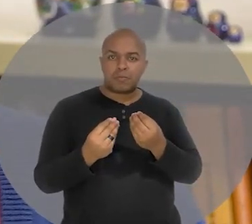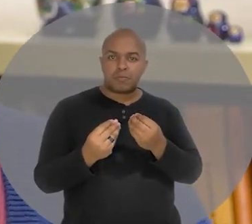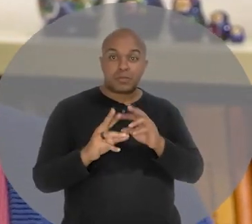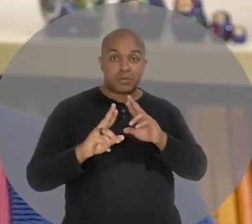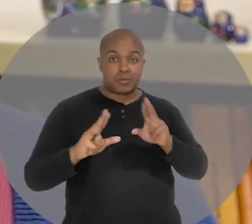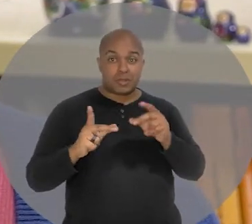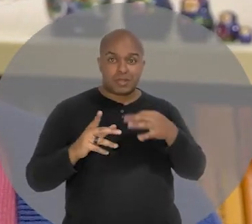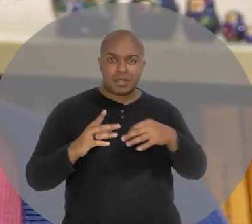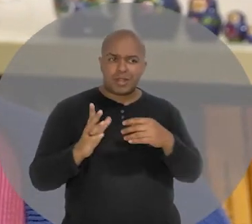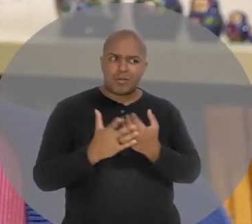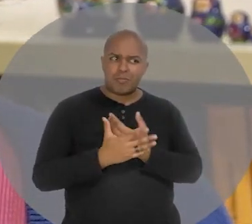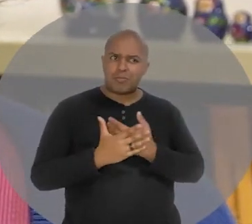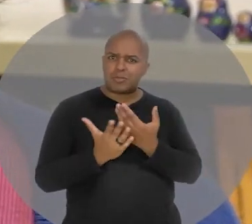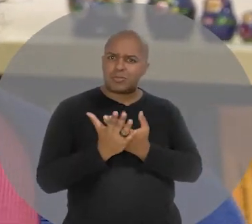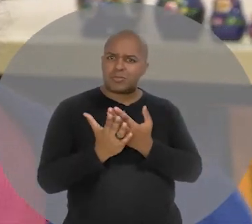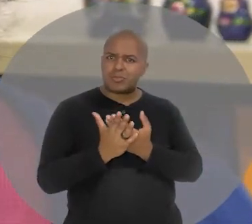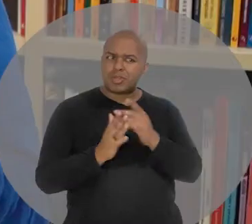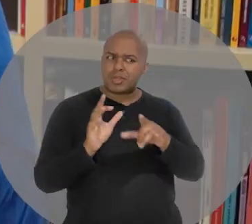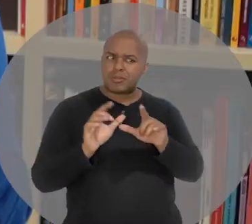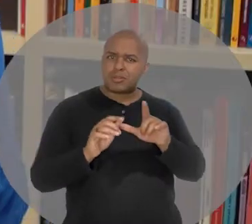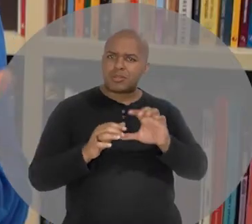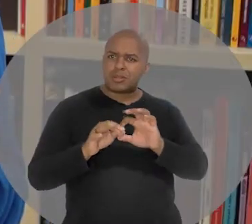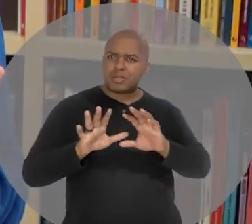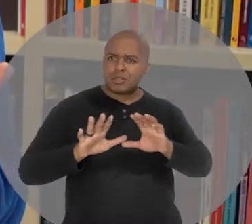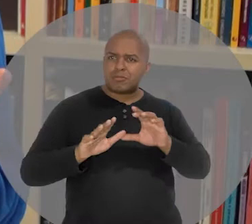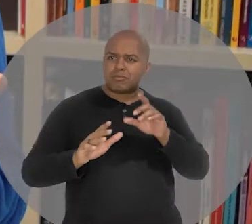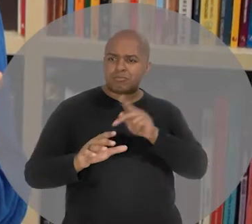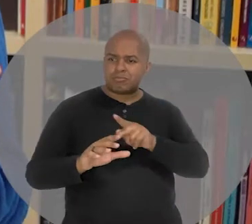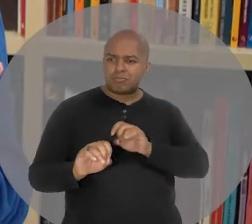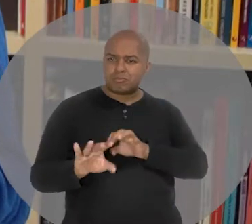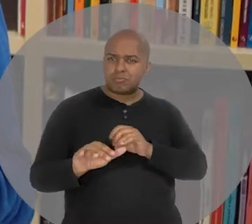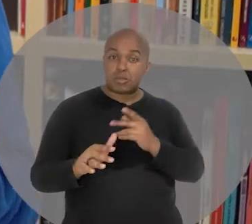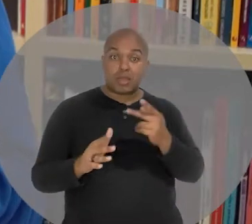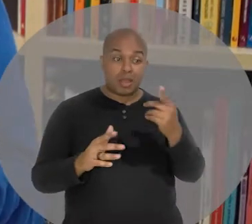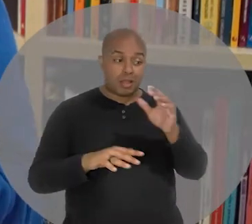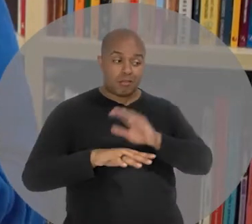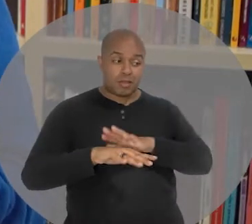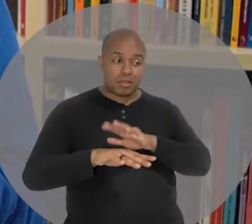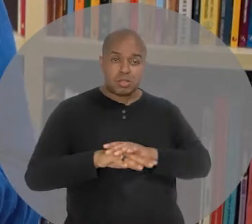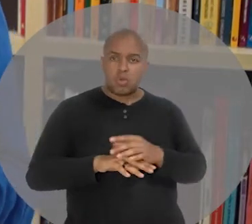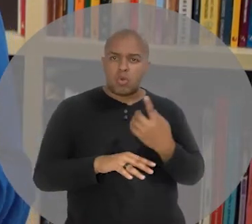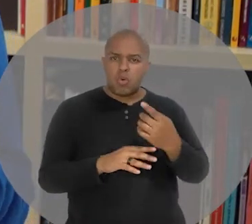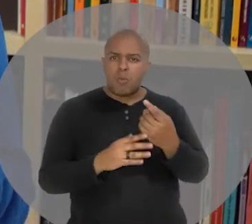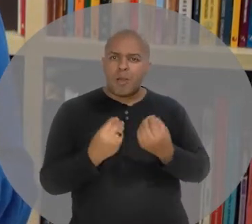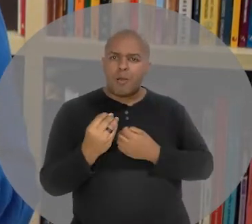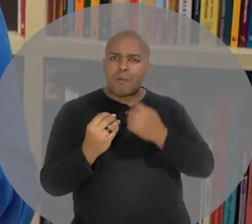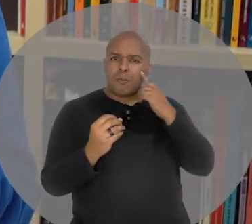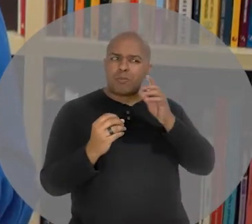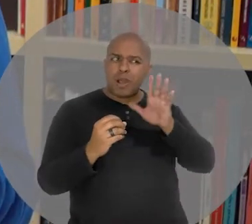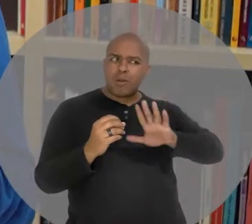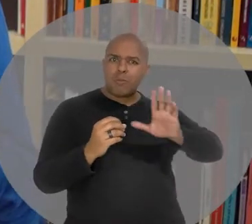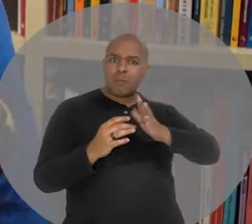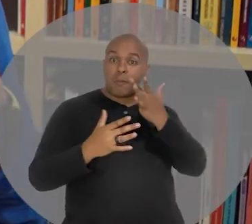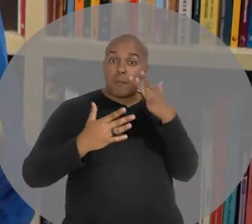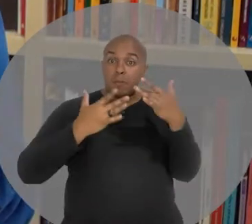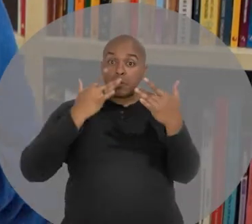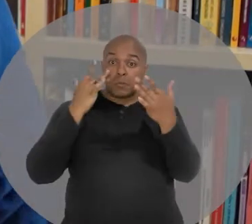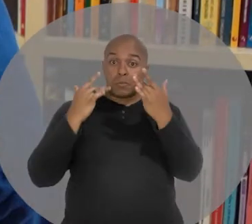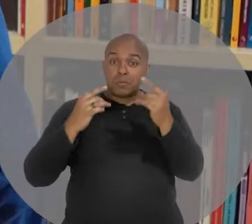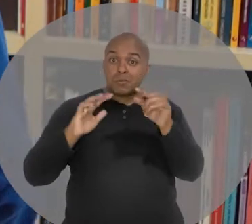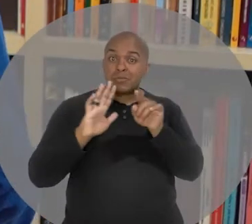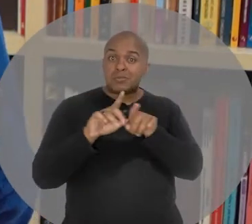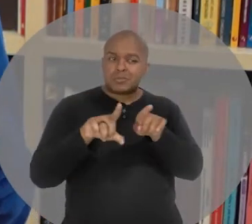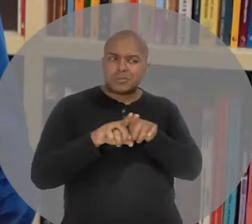diferente para uma tese de livre docência, porque ela faz uma cena de teatro em que